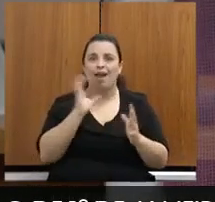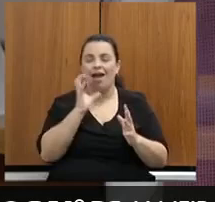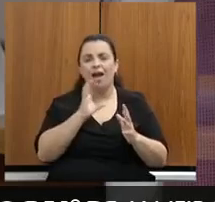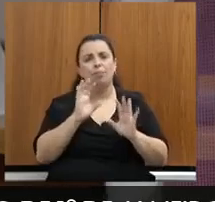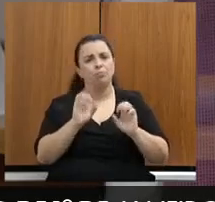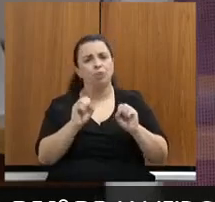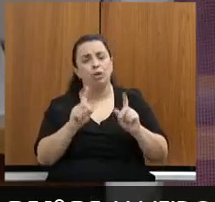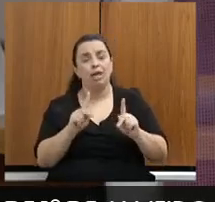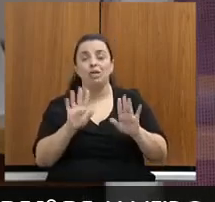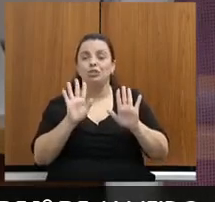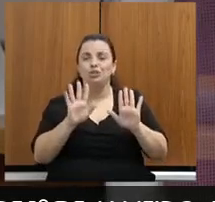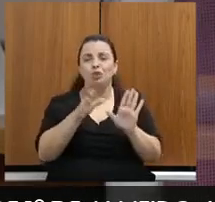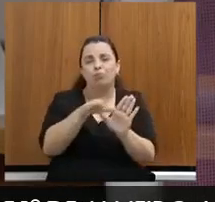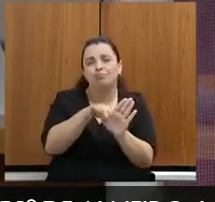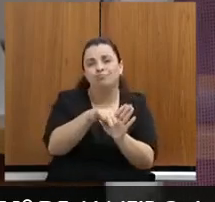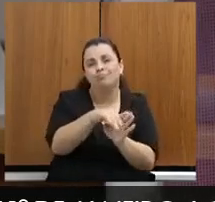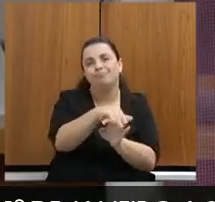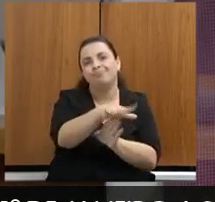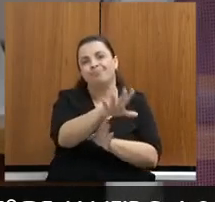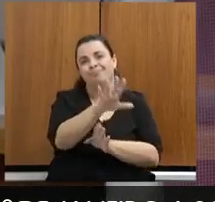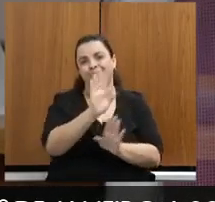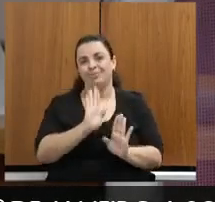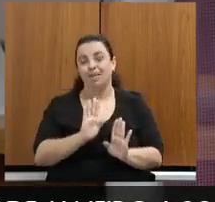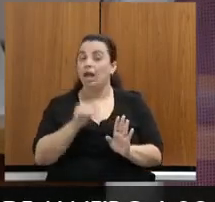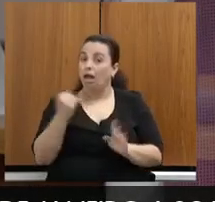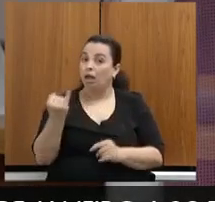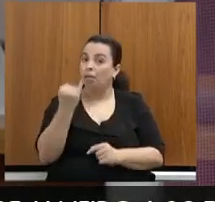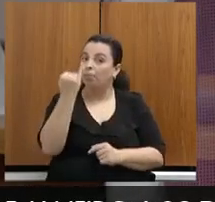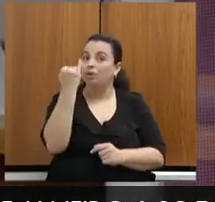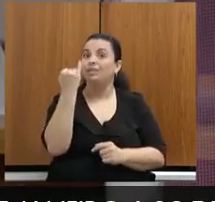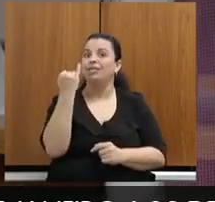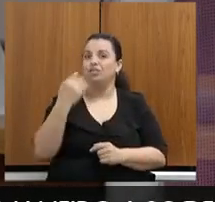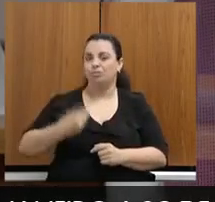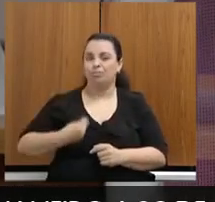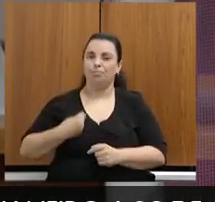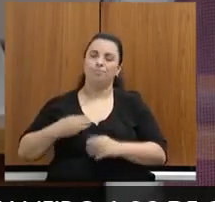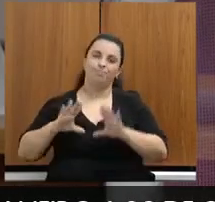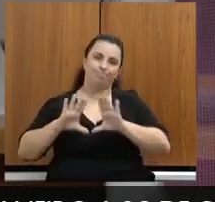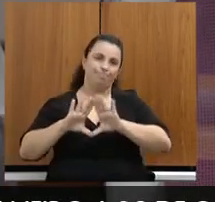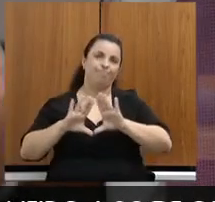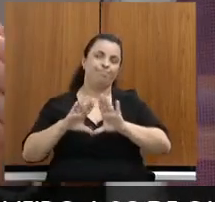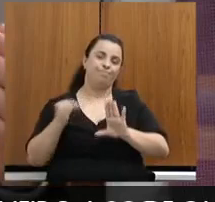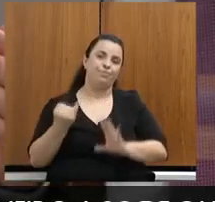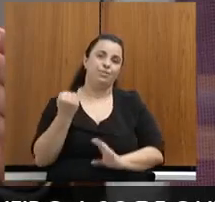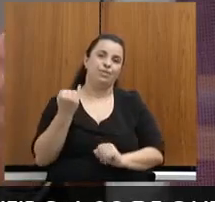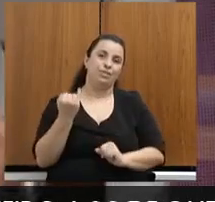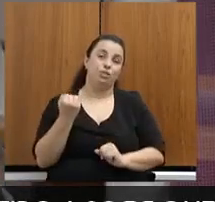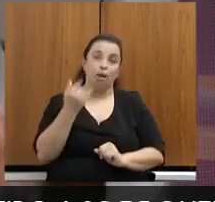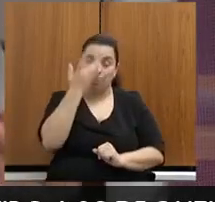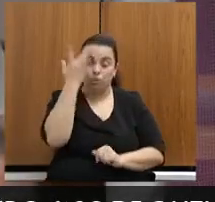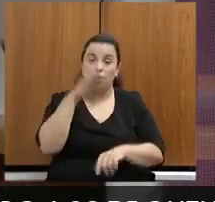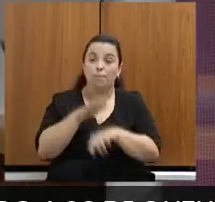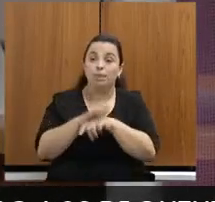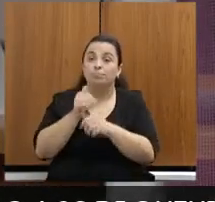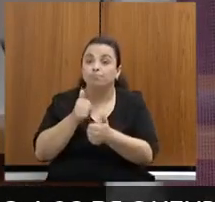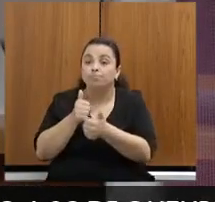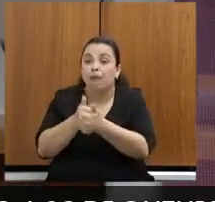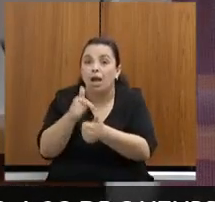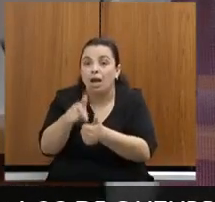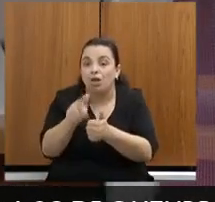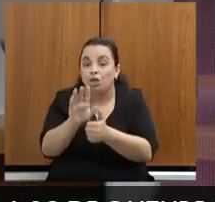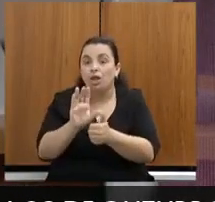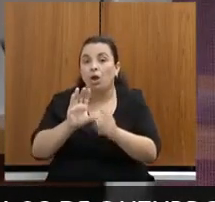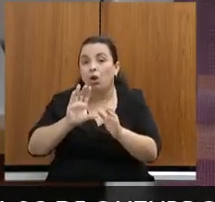só uma lembrança né que é que é importante porque a pessoa mais próxima da comunidade é o